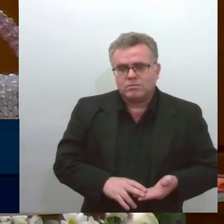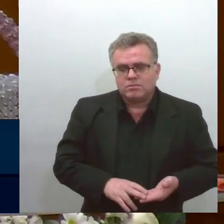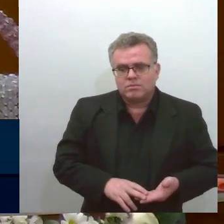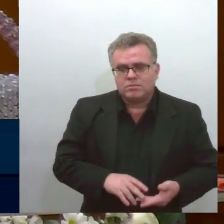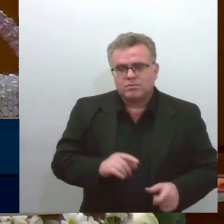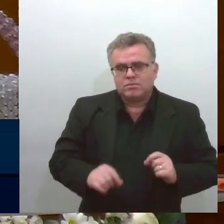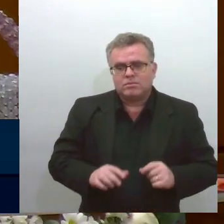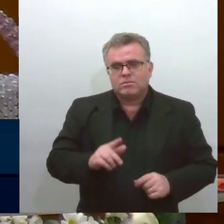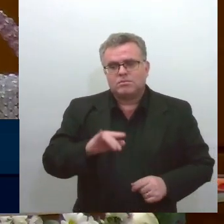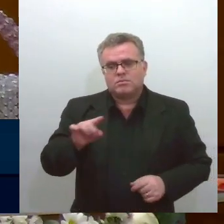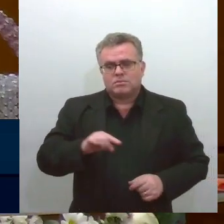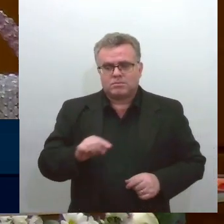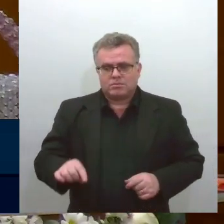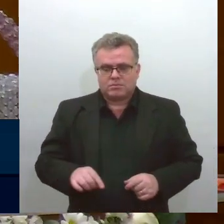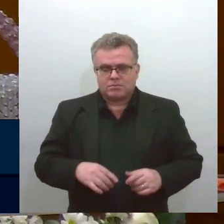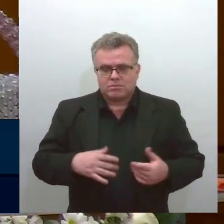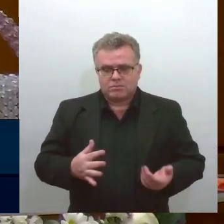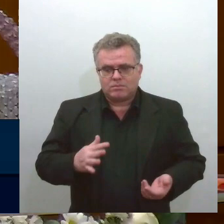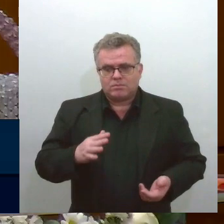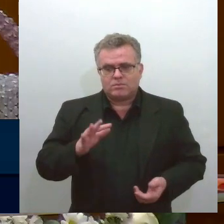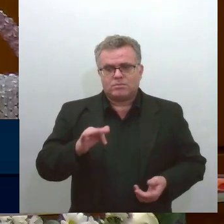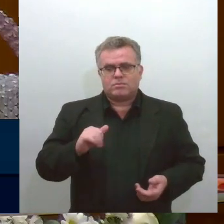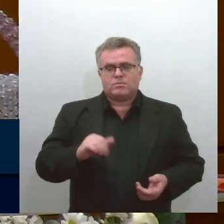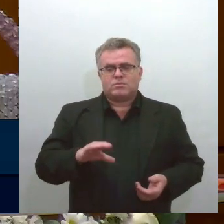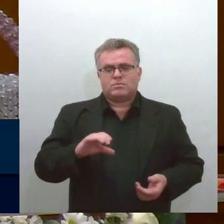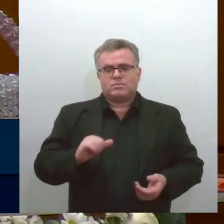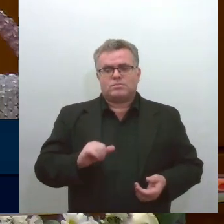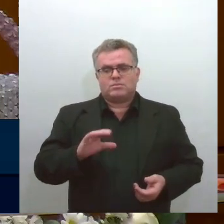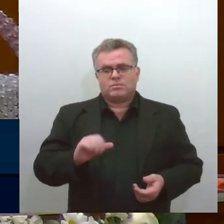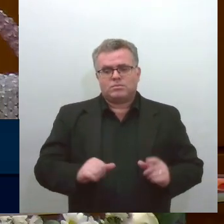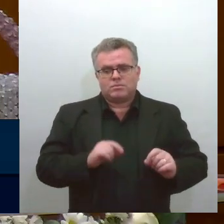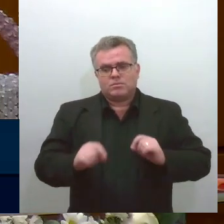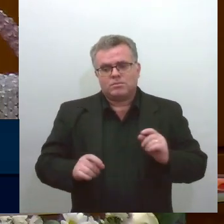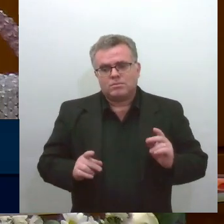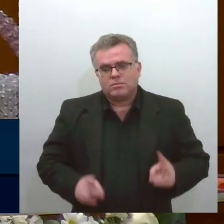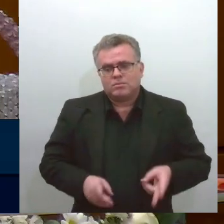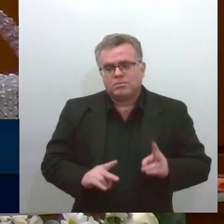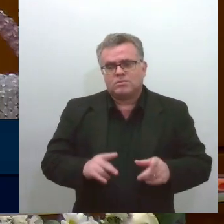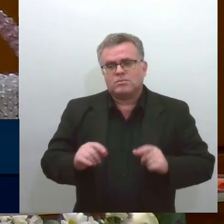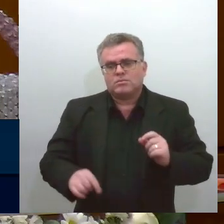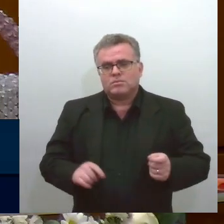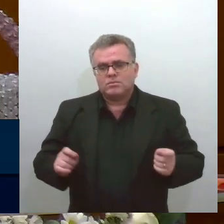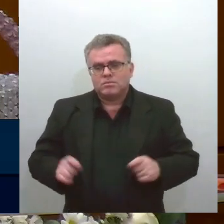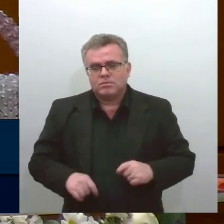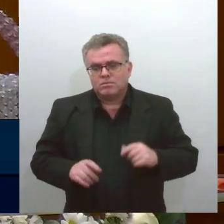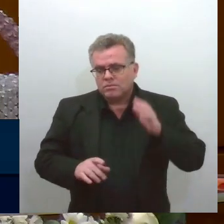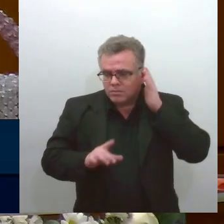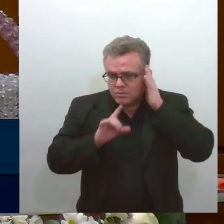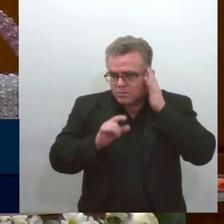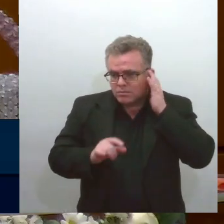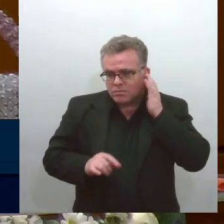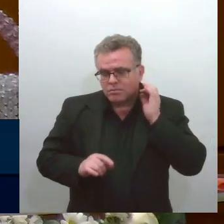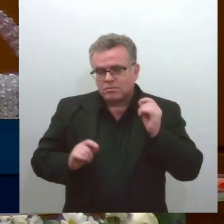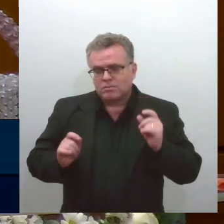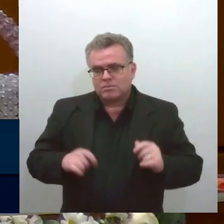também trabalha na Transamérica aqui, Aracaju, que tem um programa, né, na Itnet, né, que é